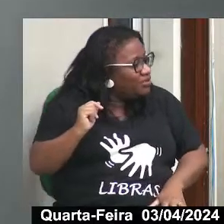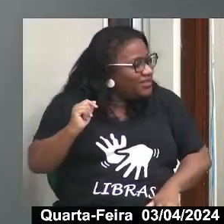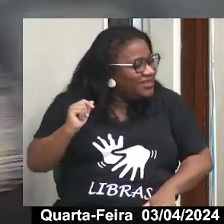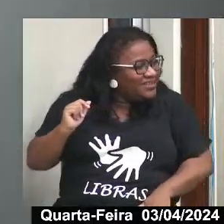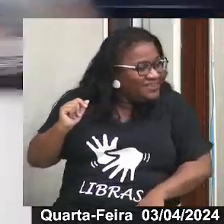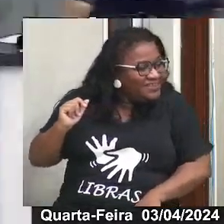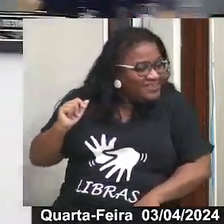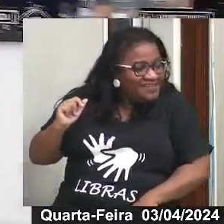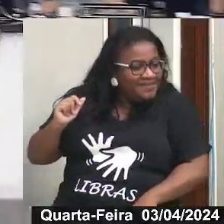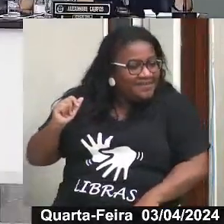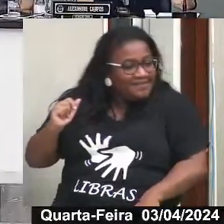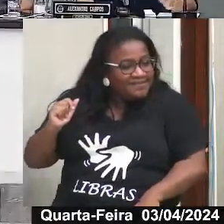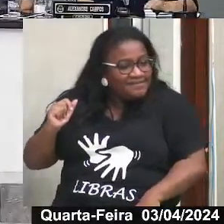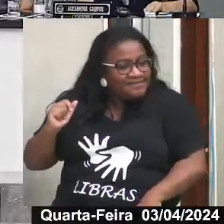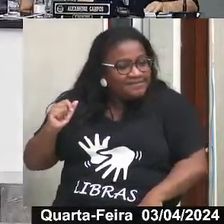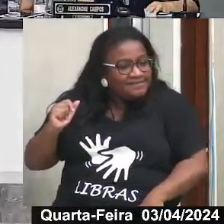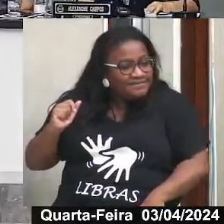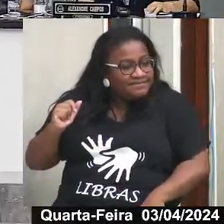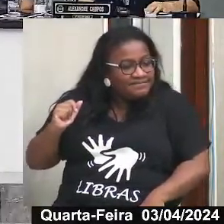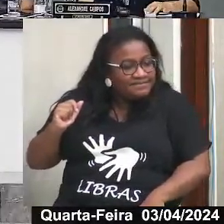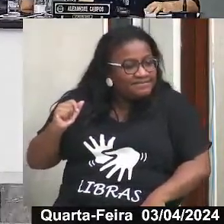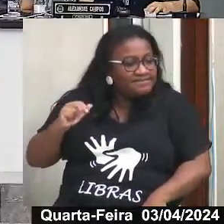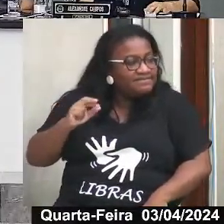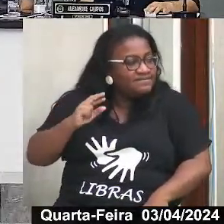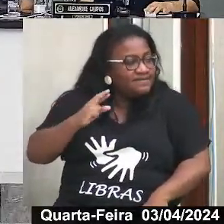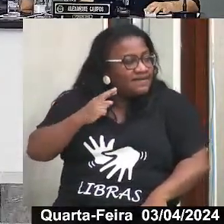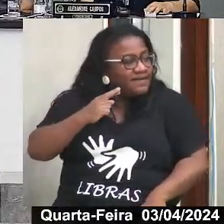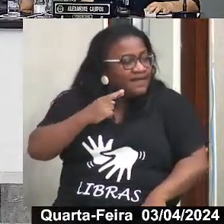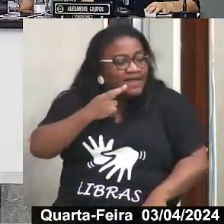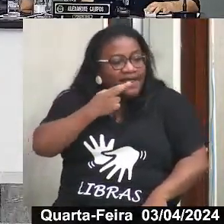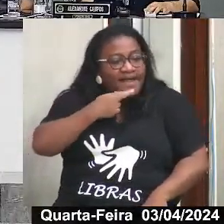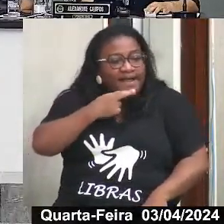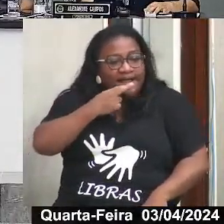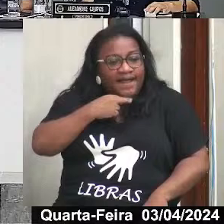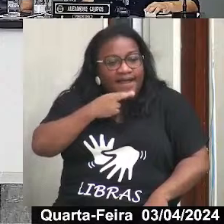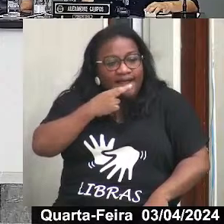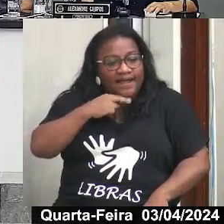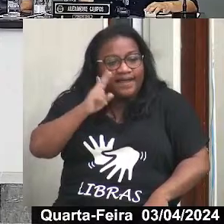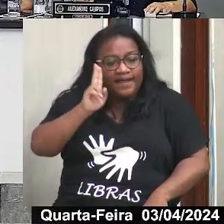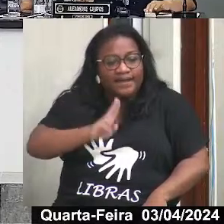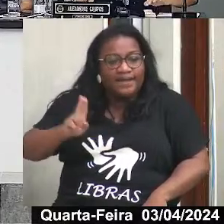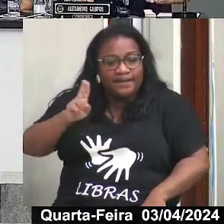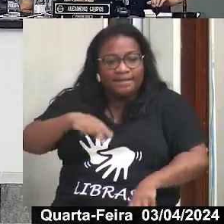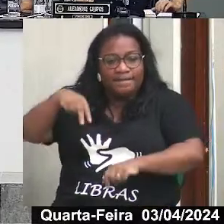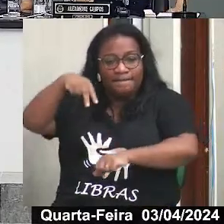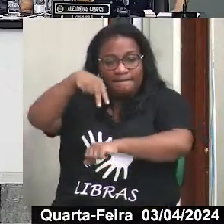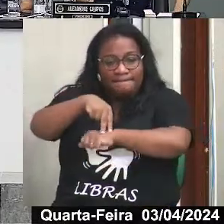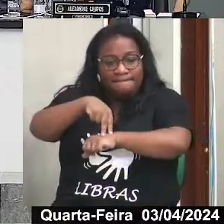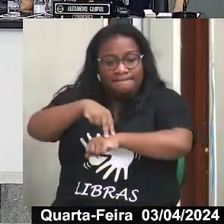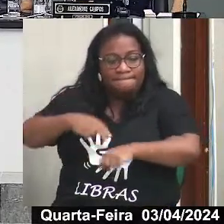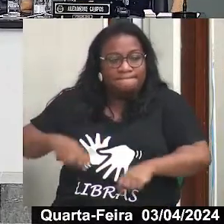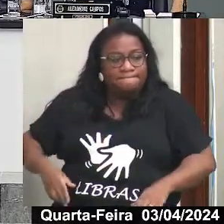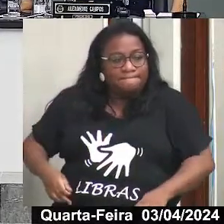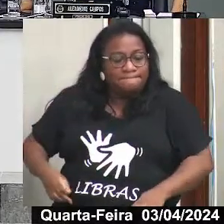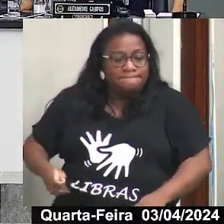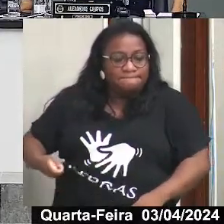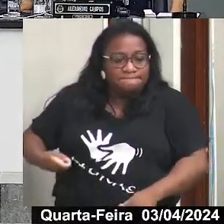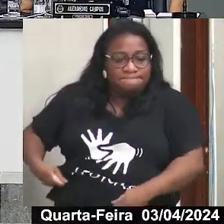Vereador Ricardo Almeida. Com a palavra, vereador Ricardo Almeida. Gostaria de utilizar a tribuna, senhor presidente.